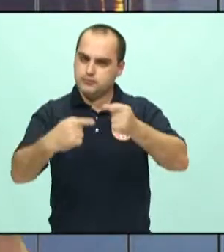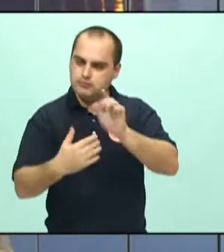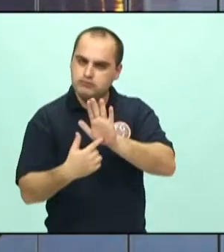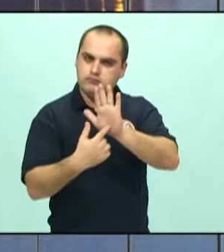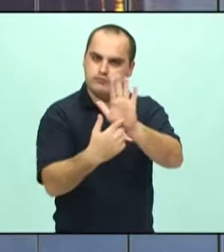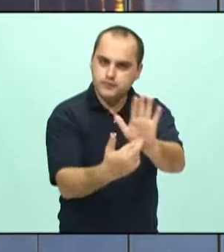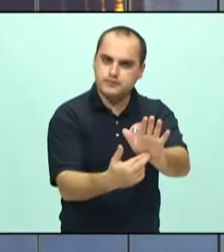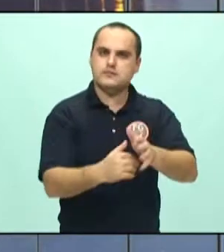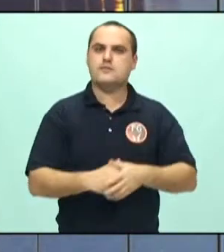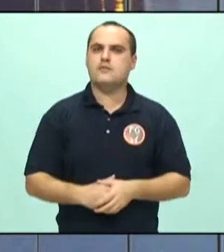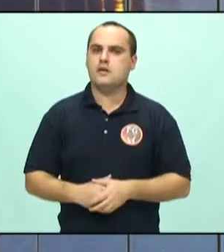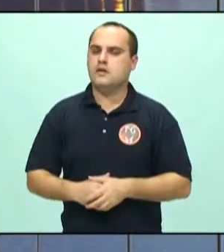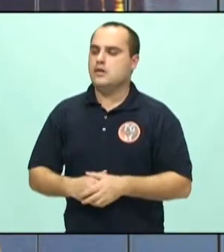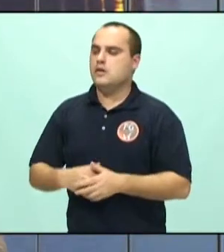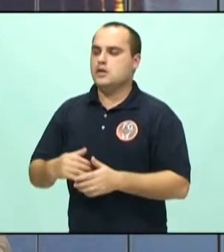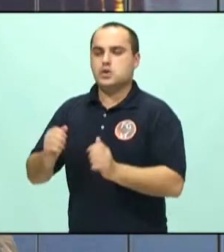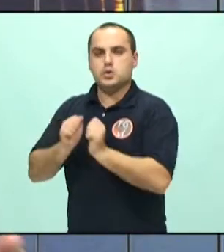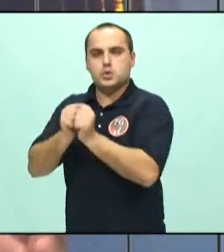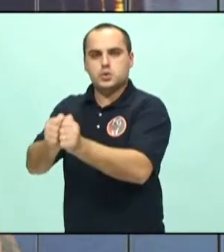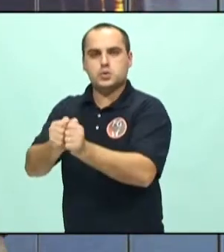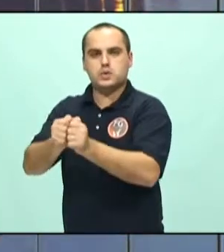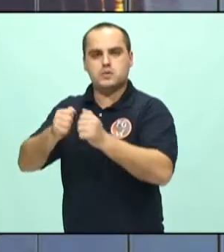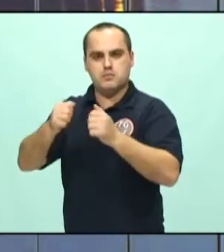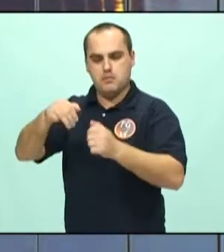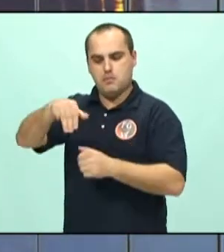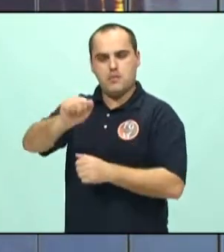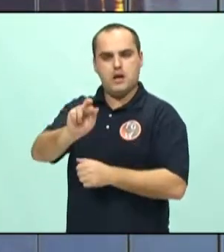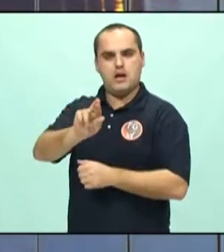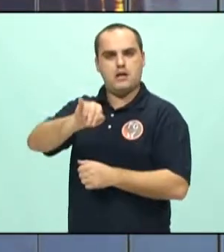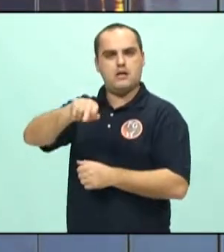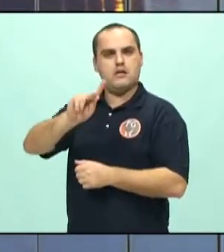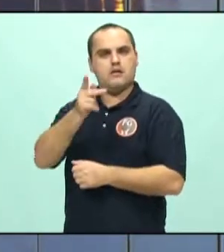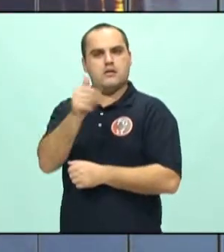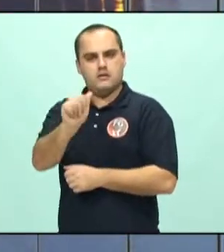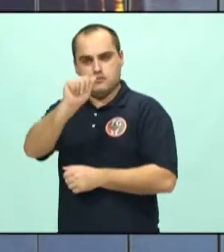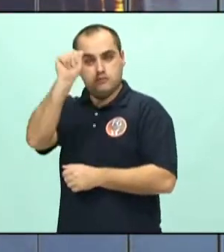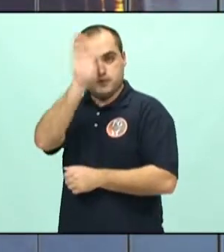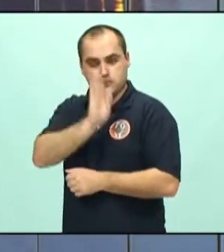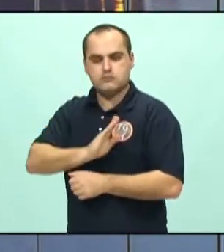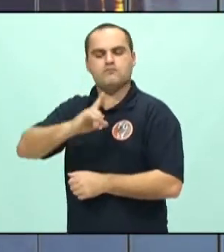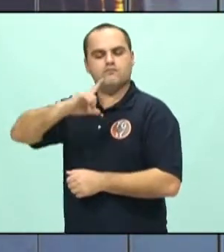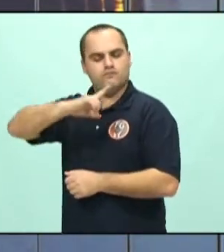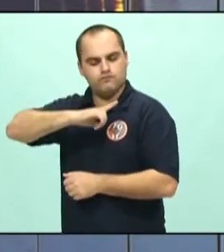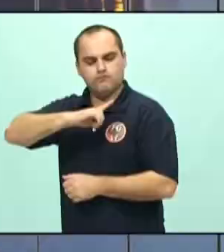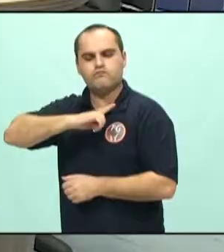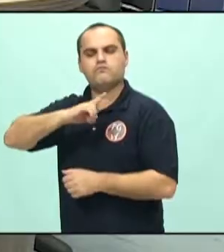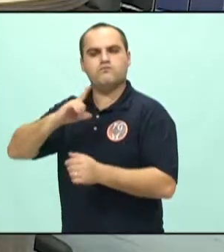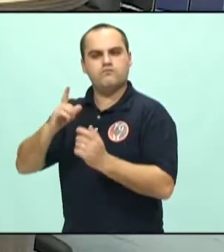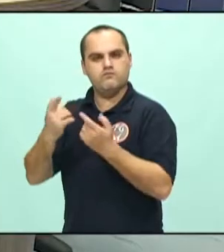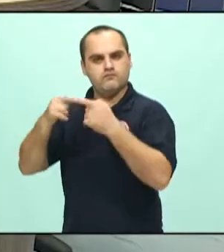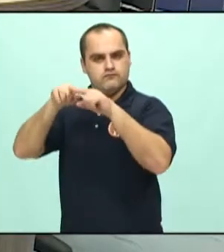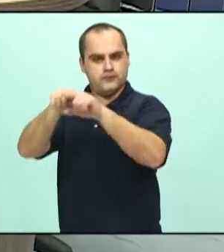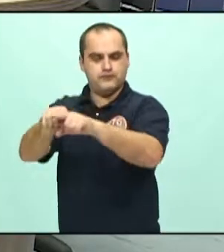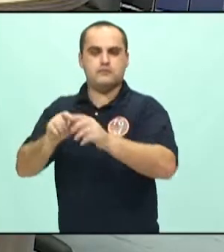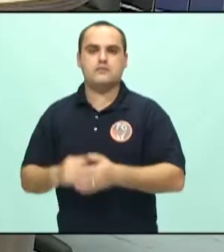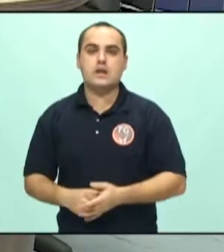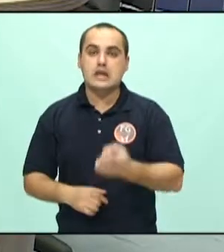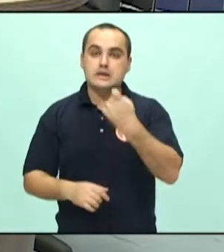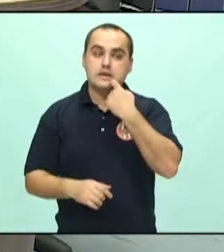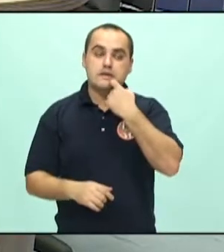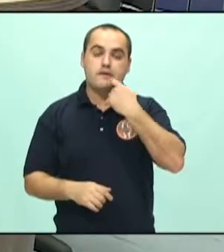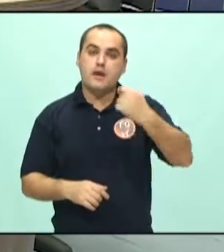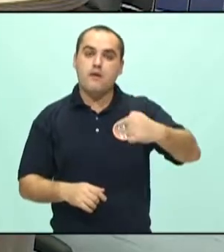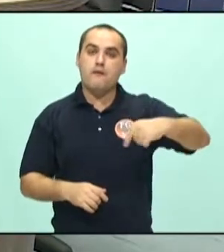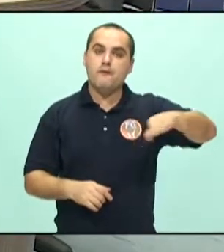com a Marinha do Brasil, temos regionais também. Nós fizemos seminários frequentes, até de sexta-feira eu estarei presente em Porto